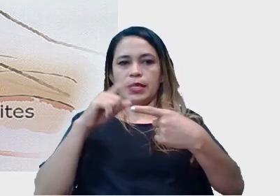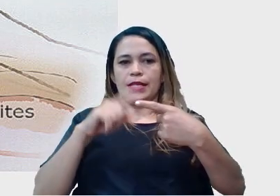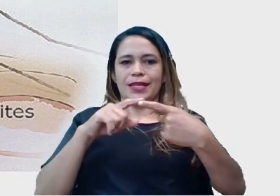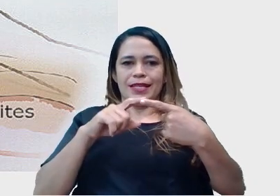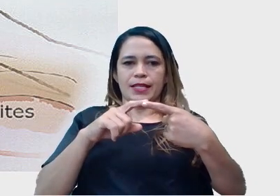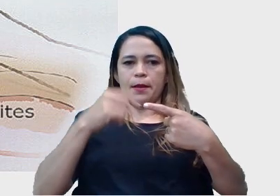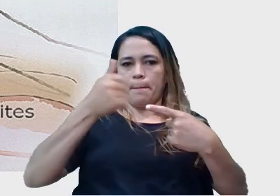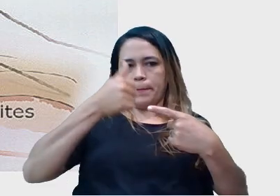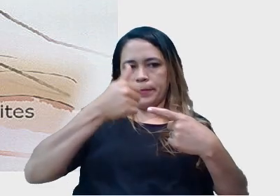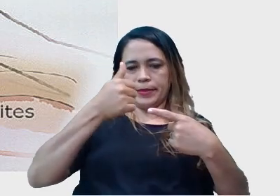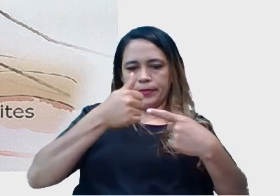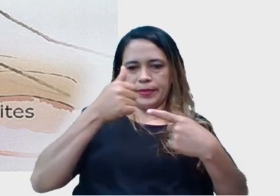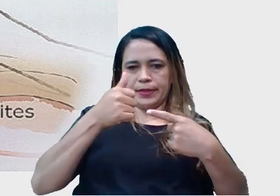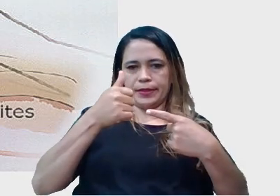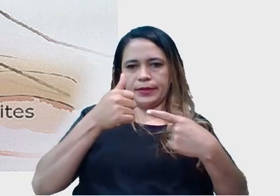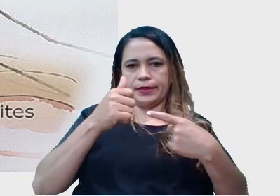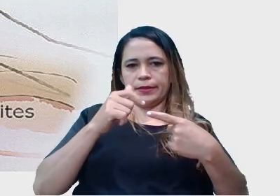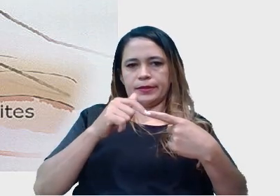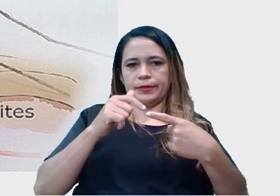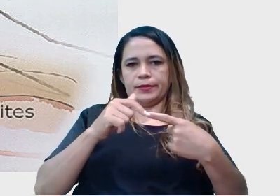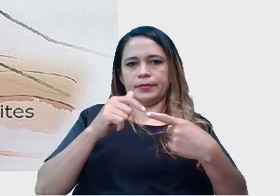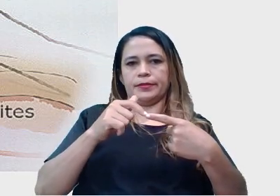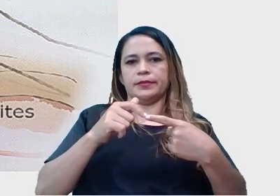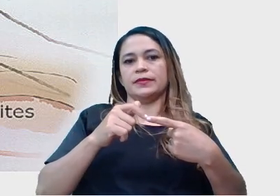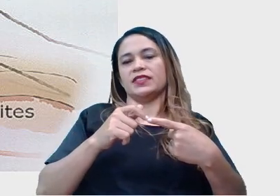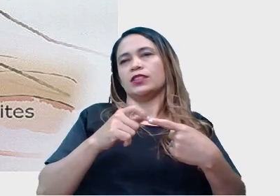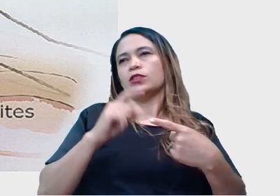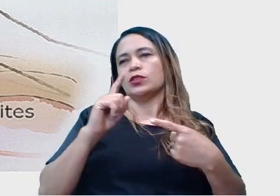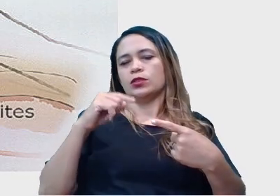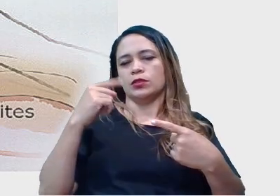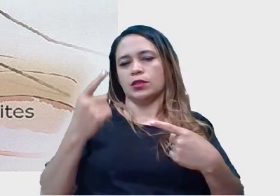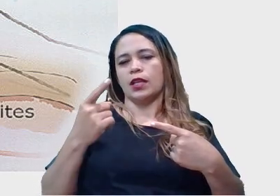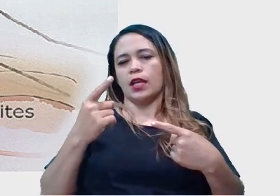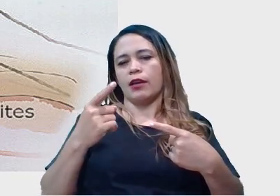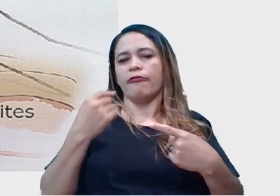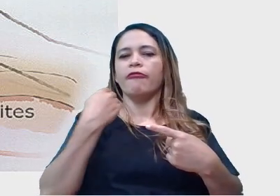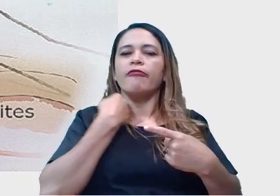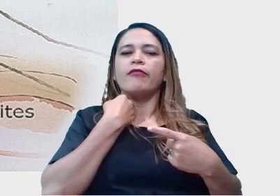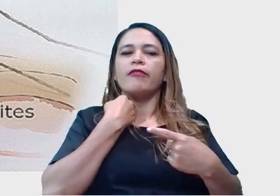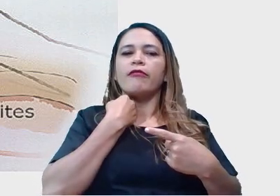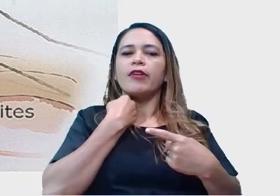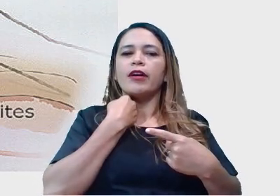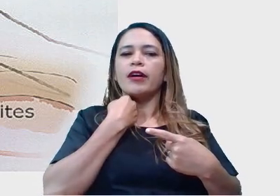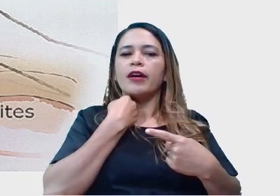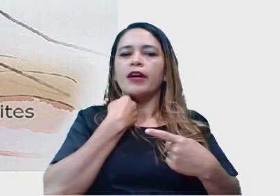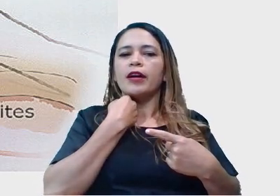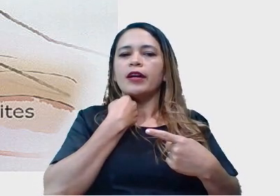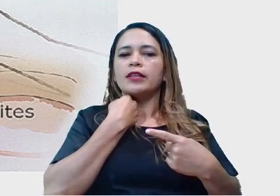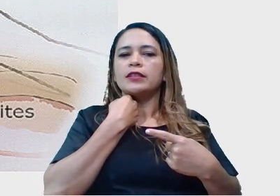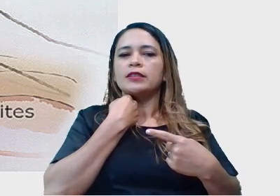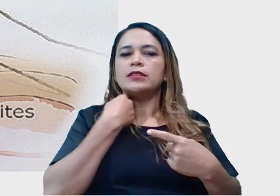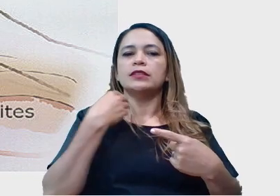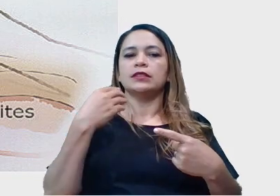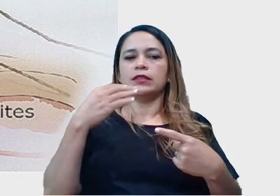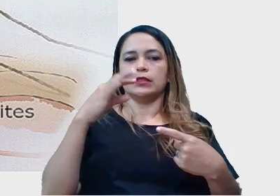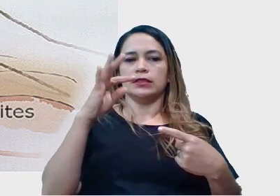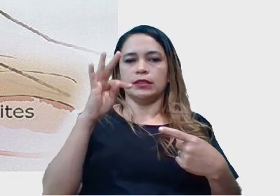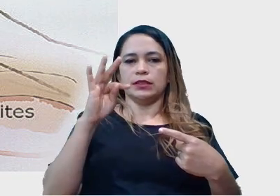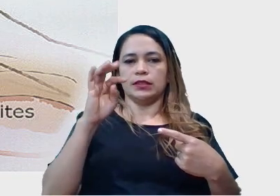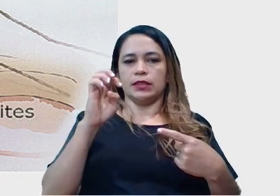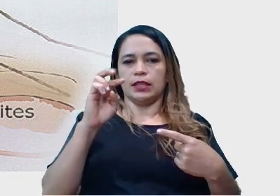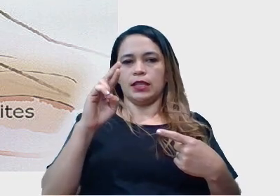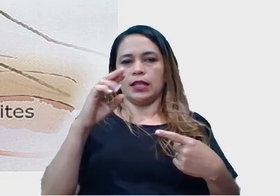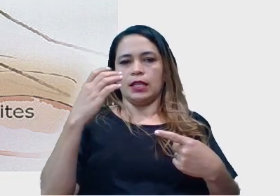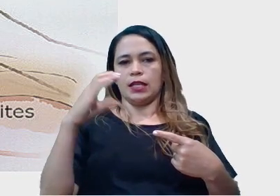pessoa tem aqui em cima, ó, o Plasmodium falciparum, a gente fala que a febre, tem um acento aqui, tá? É terçã